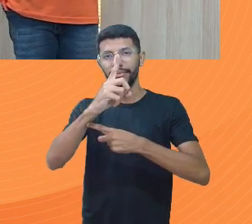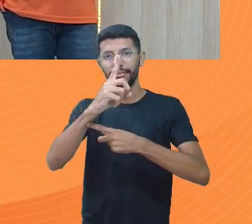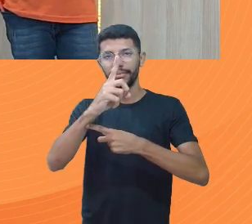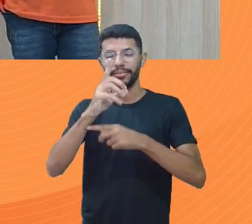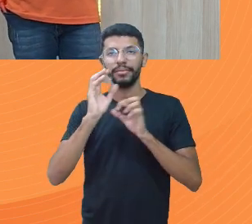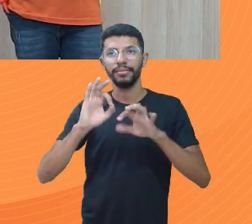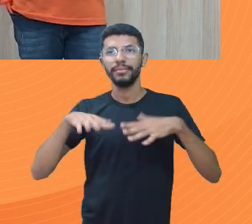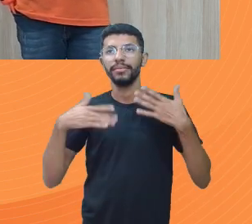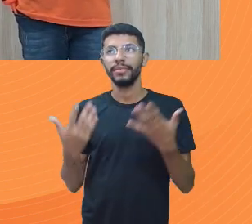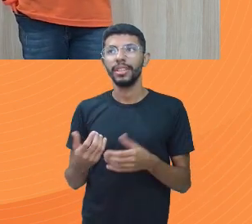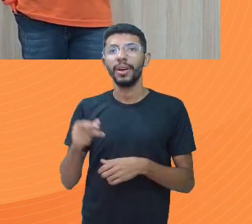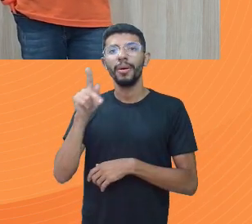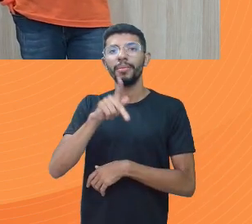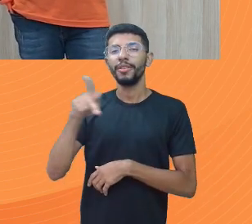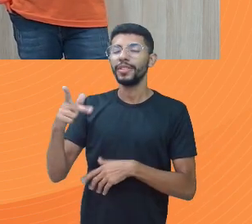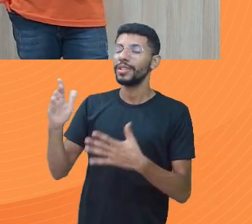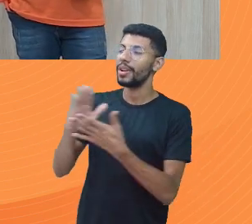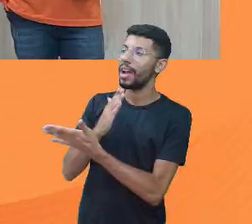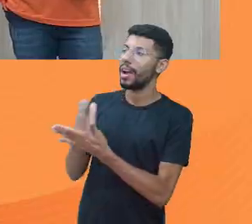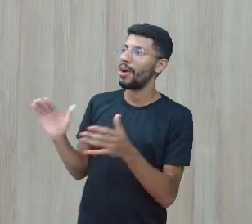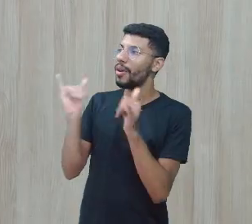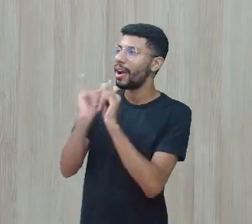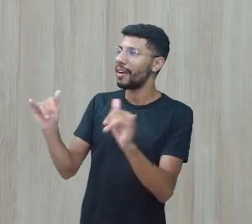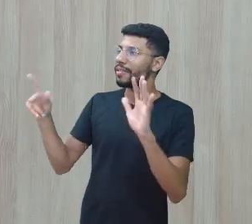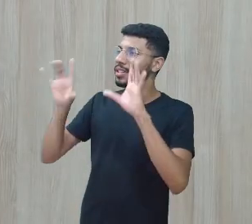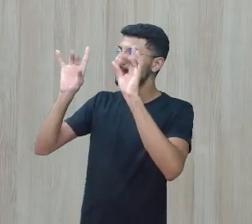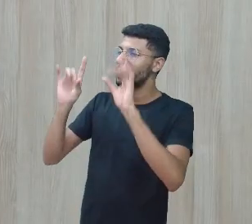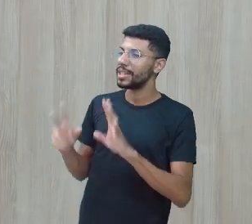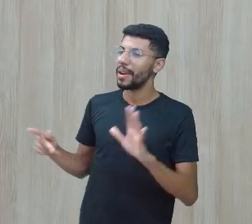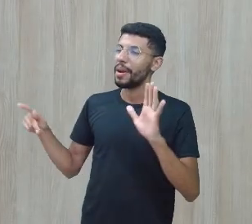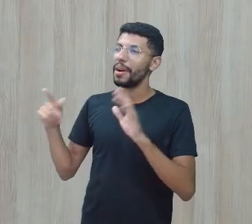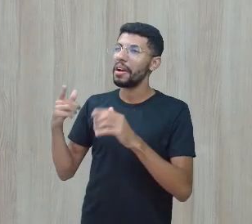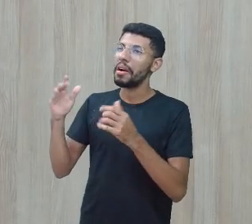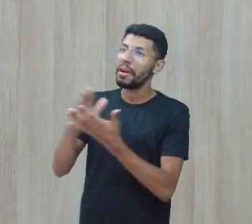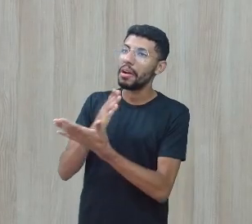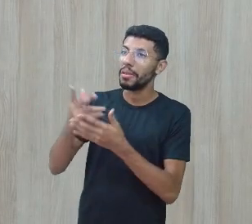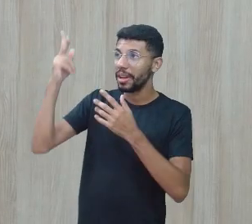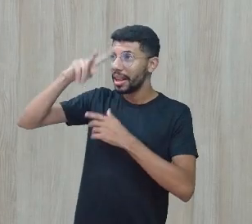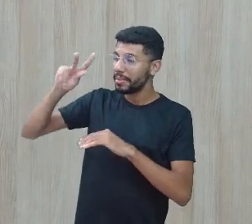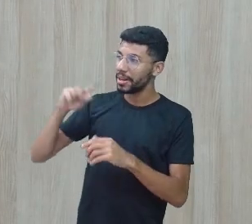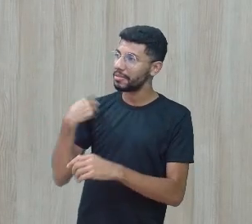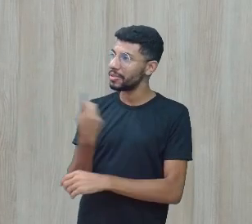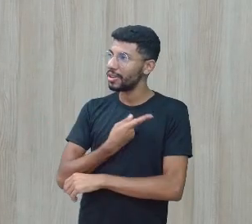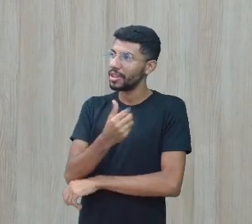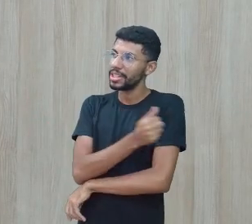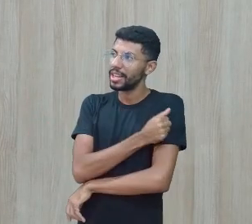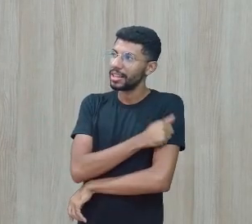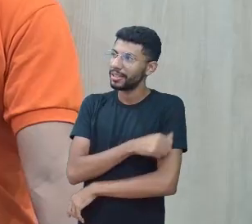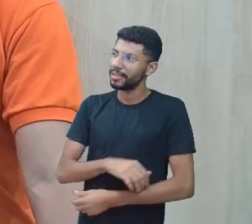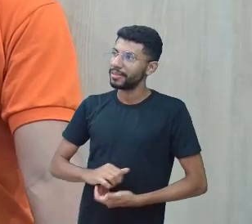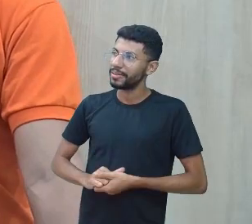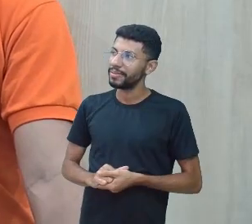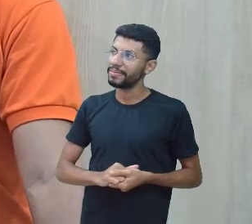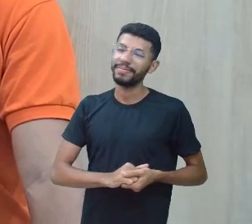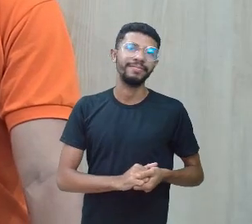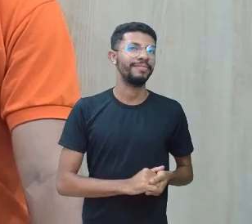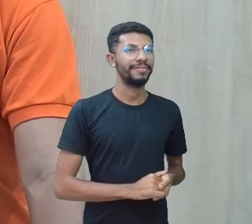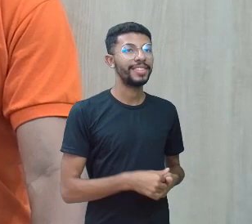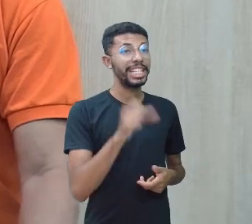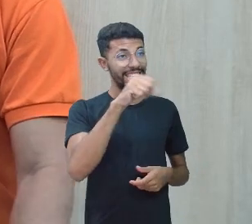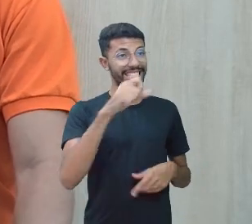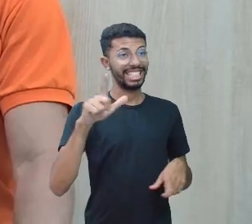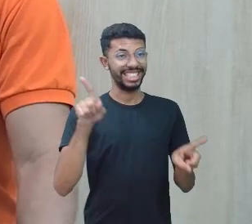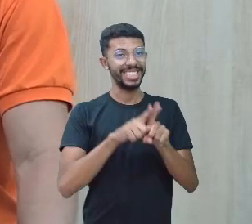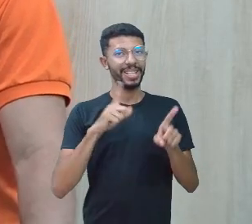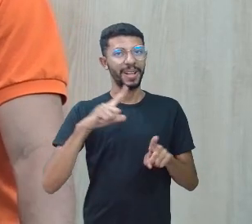Ok? Severino Arruda, algum recadinho especial, algum lembrete mais para os nossos alunos? Sim, tem aqui a homenagem